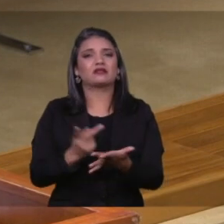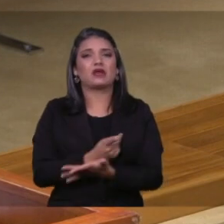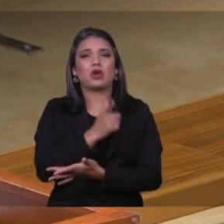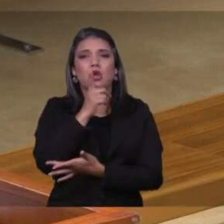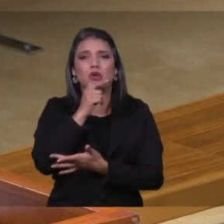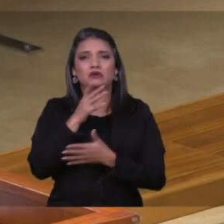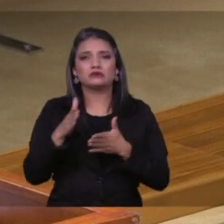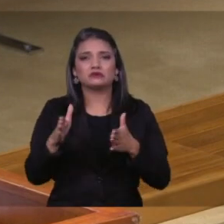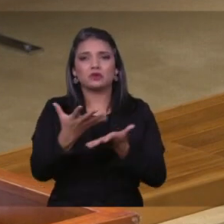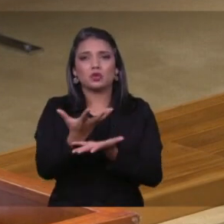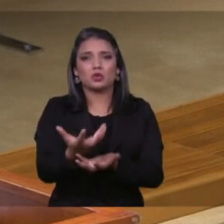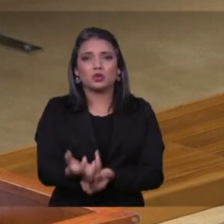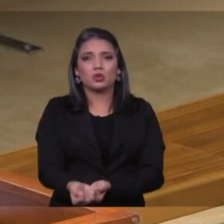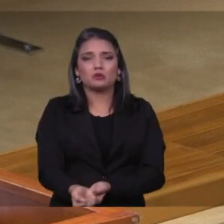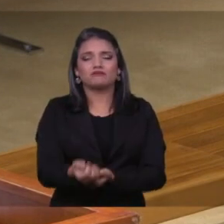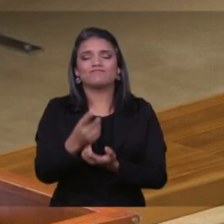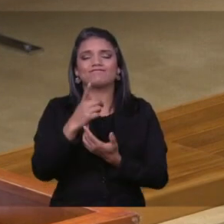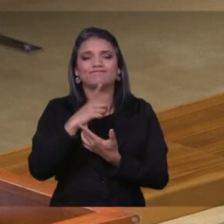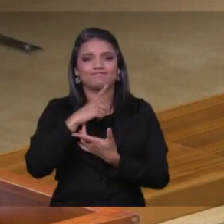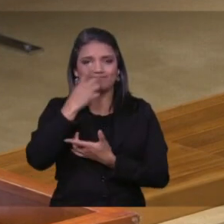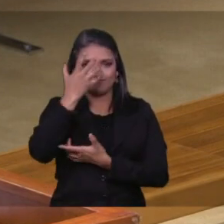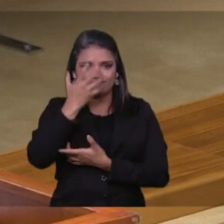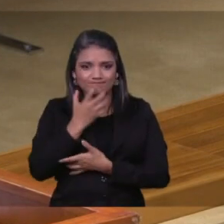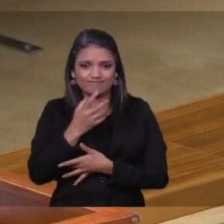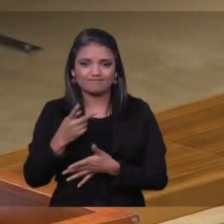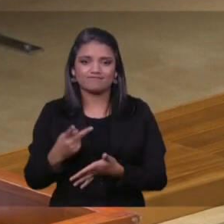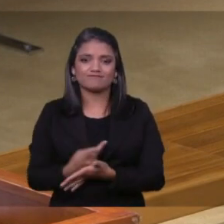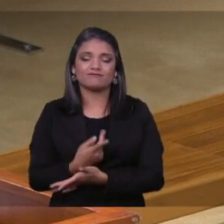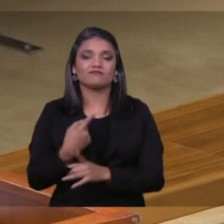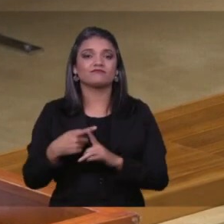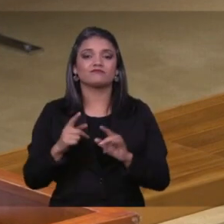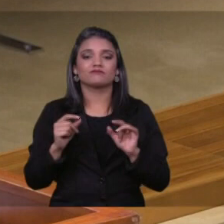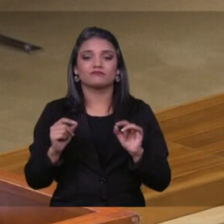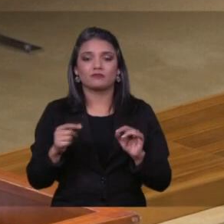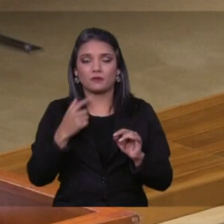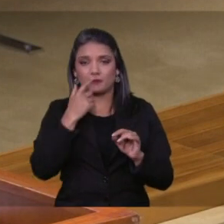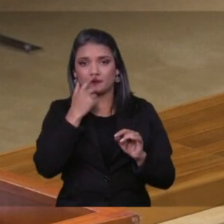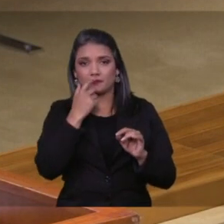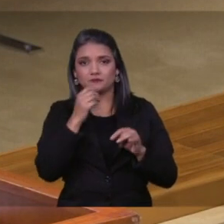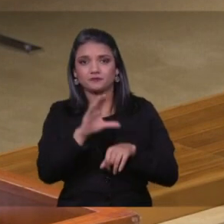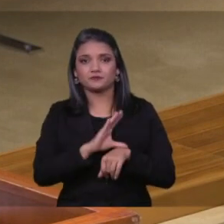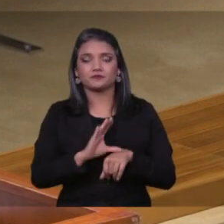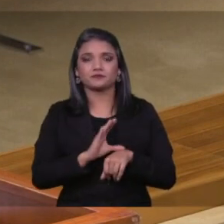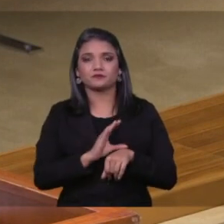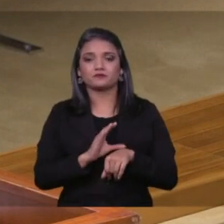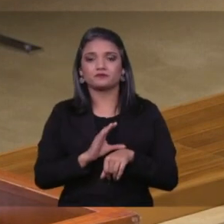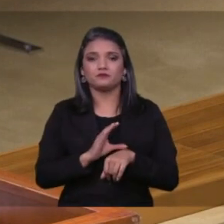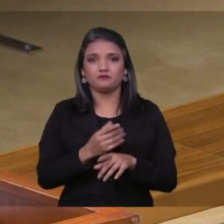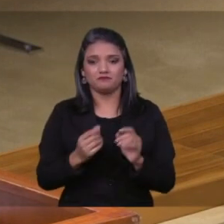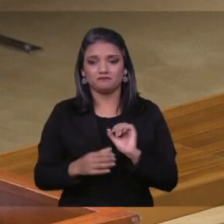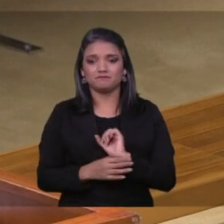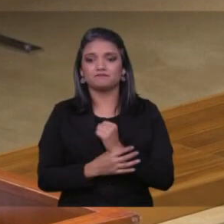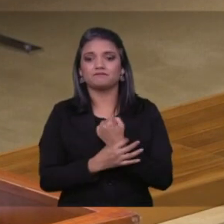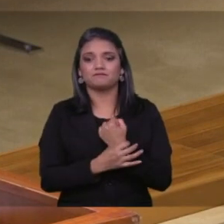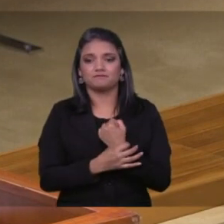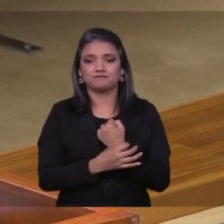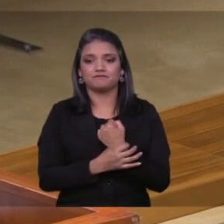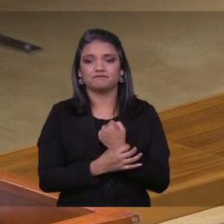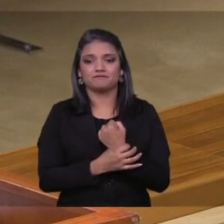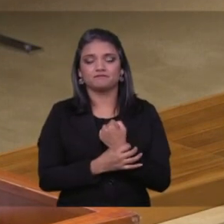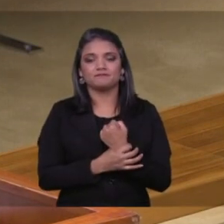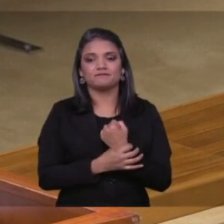sazonalidade de proteção seríssimas. Isso porque as garantias constitucionais, essas que eu me referi e